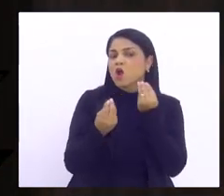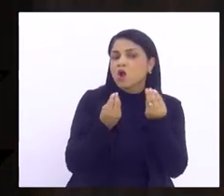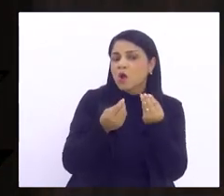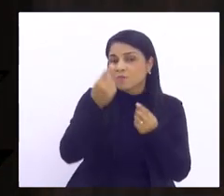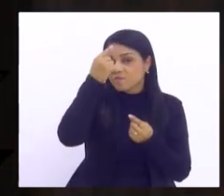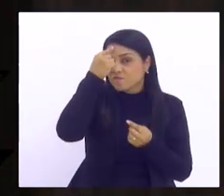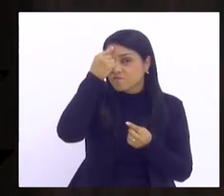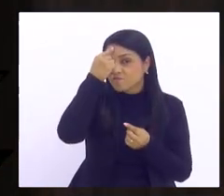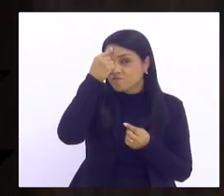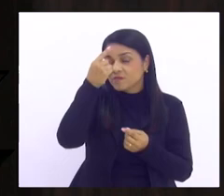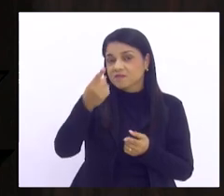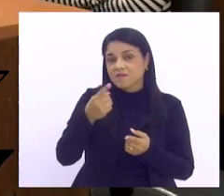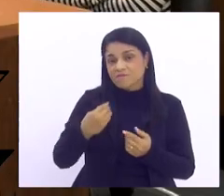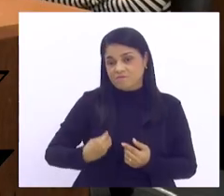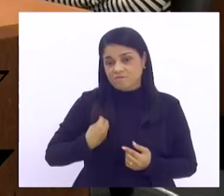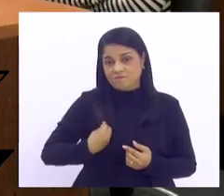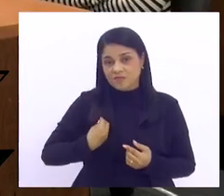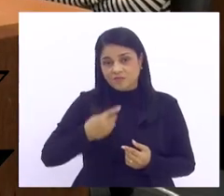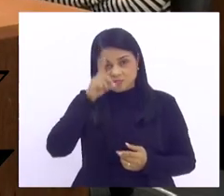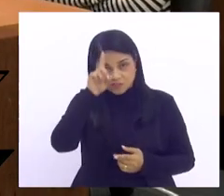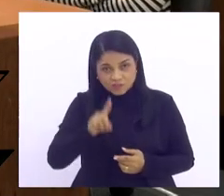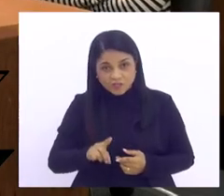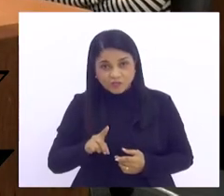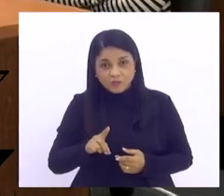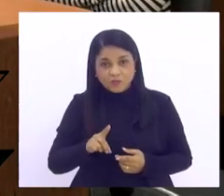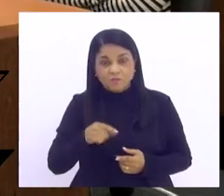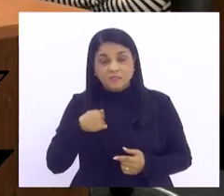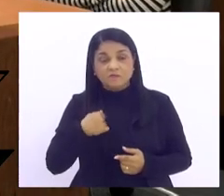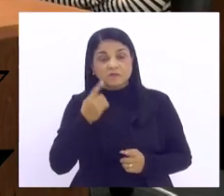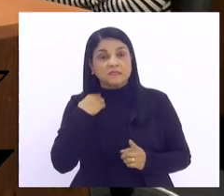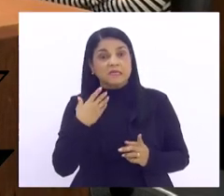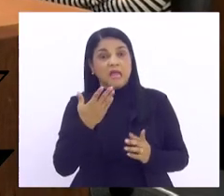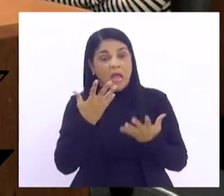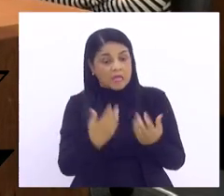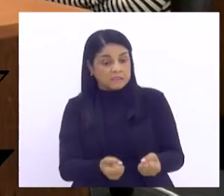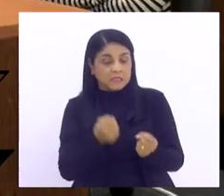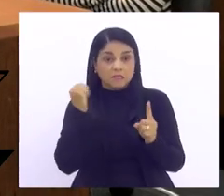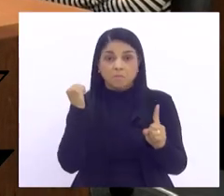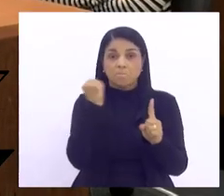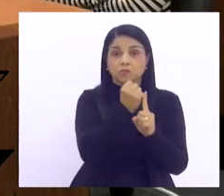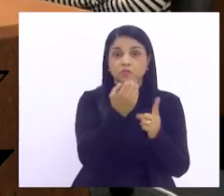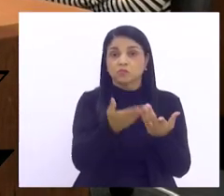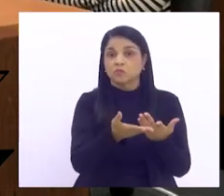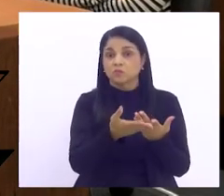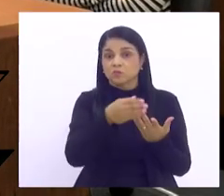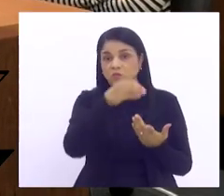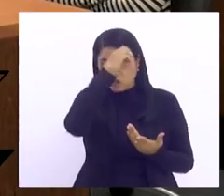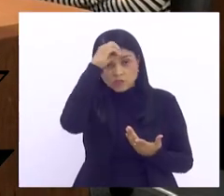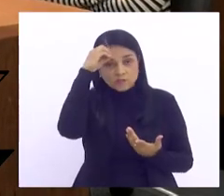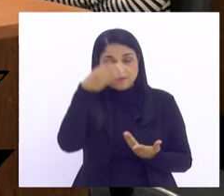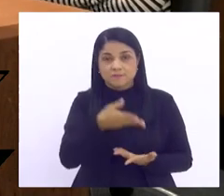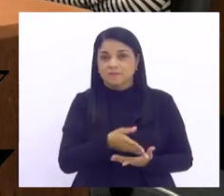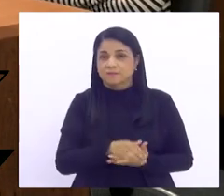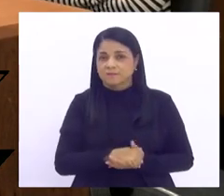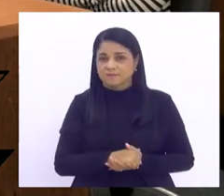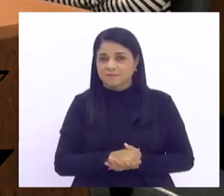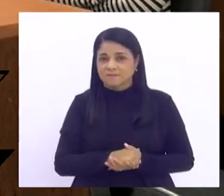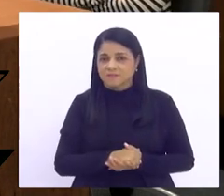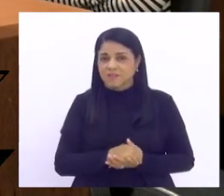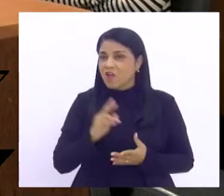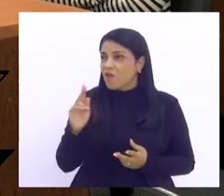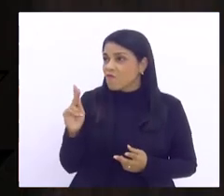digna sendo cúmplice de um assassinato? Como alguém pode pensar num